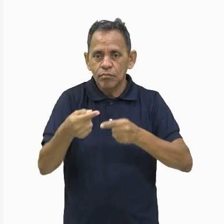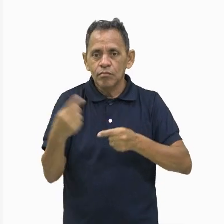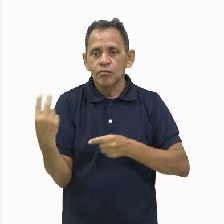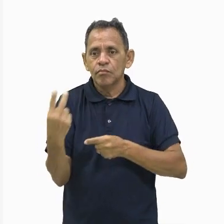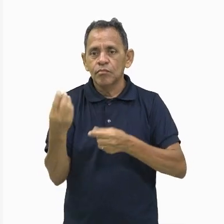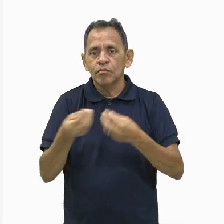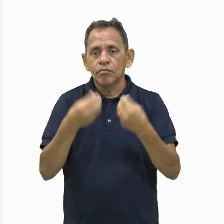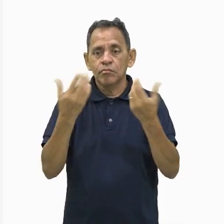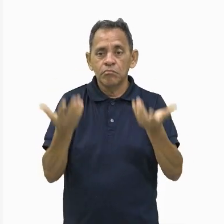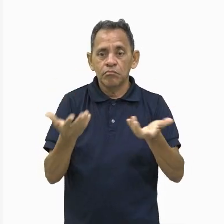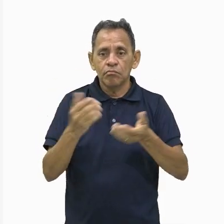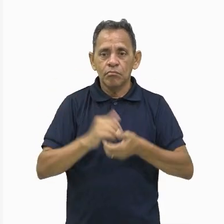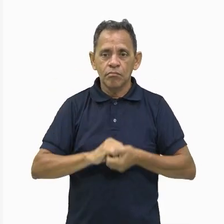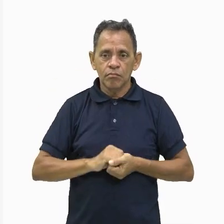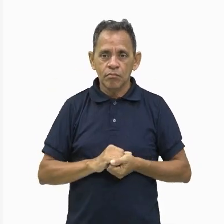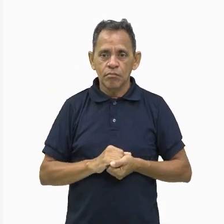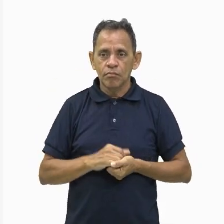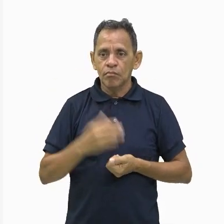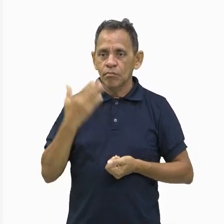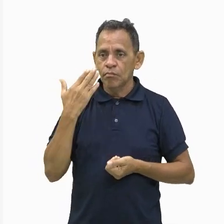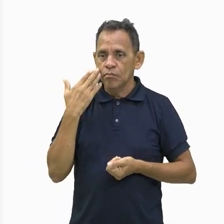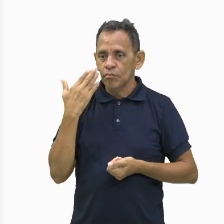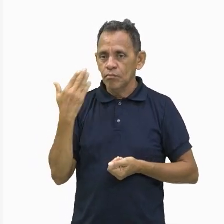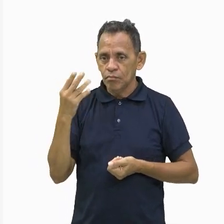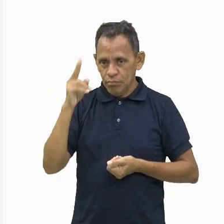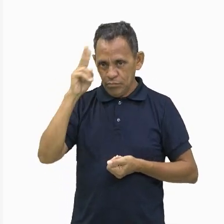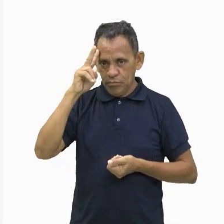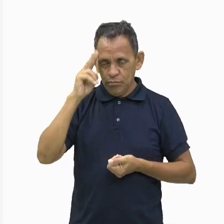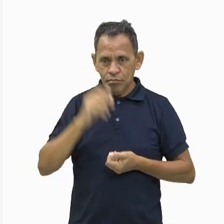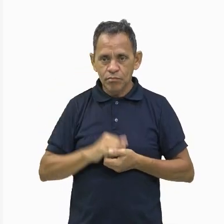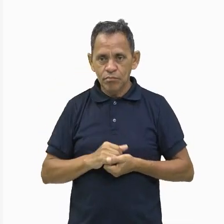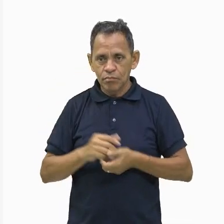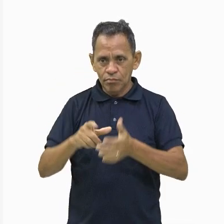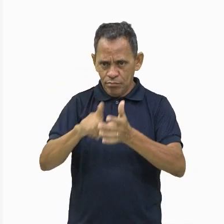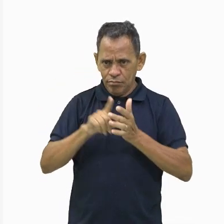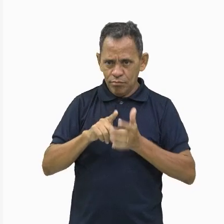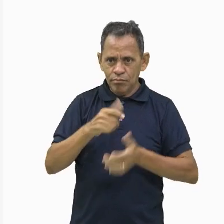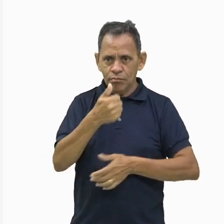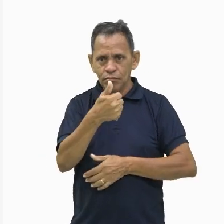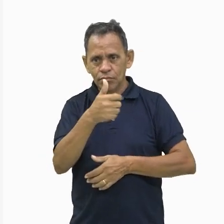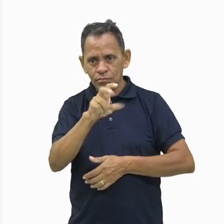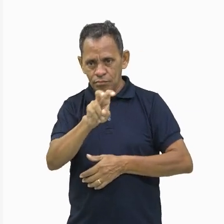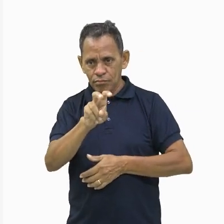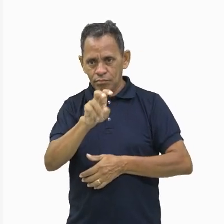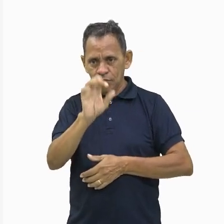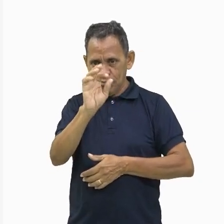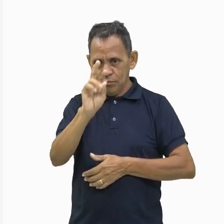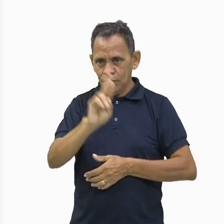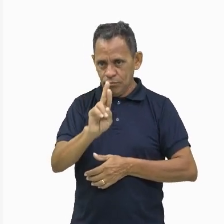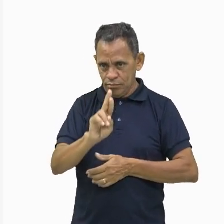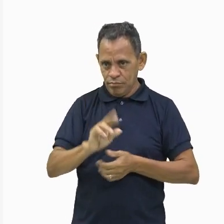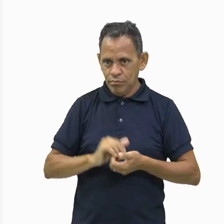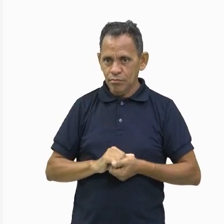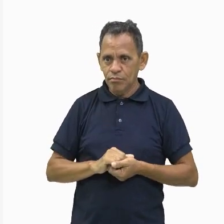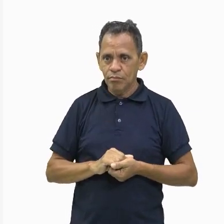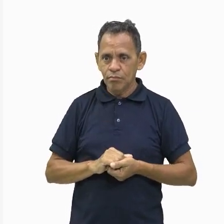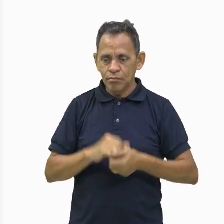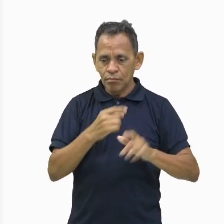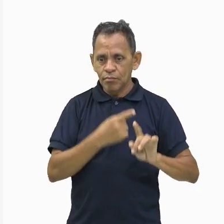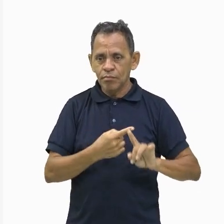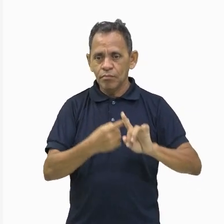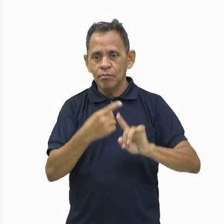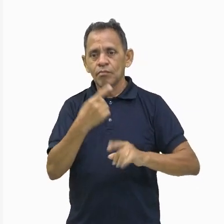ficar. O preço do açaí, lembra que o preço do açaí era R$15? Você botou 15 aqui, ó. 15 multiplicado por